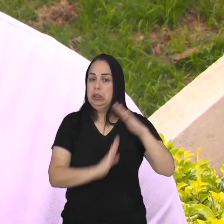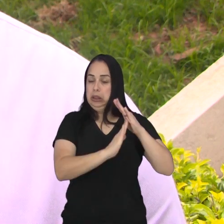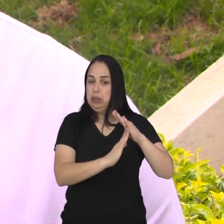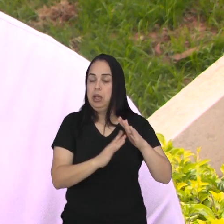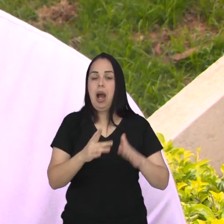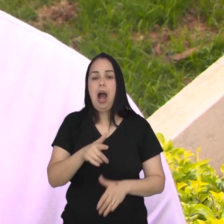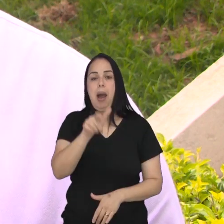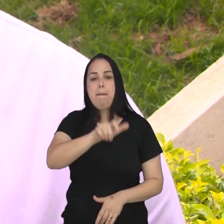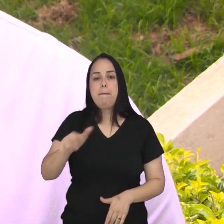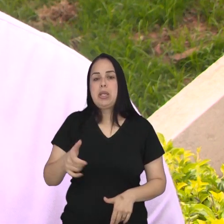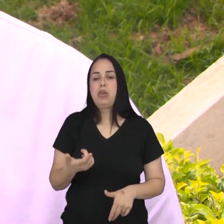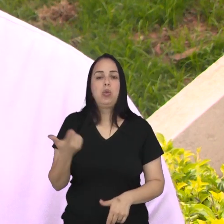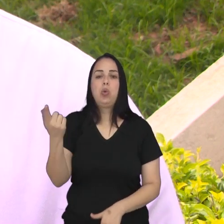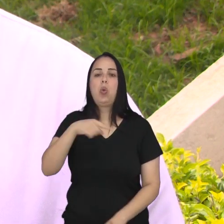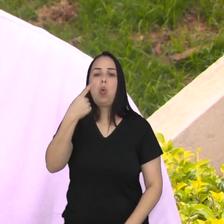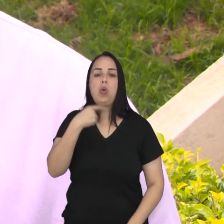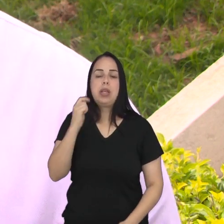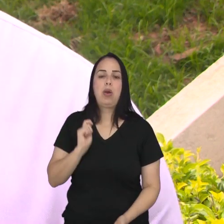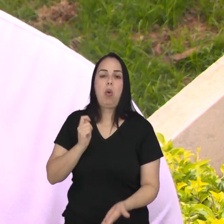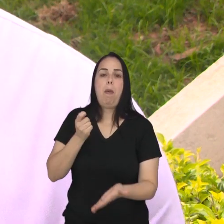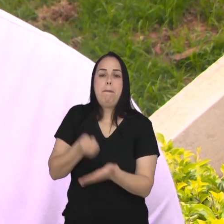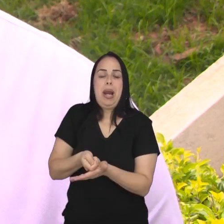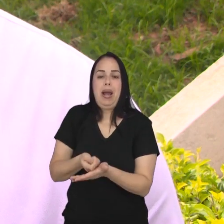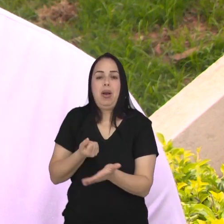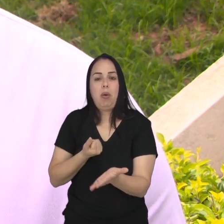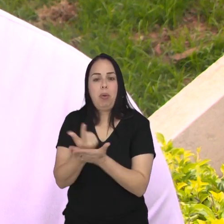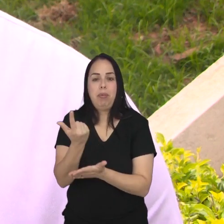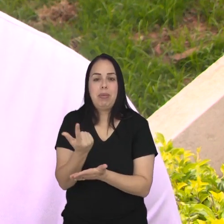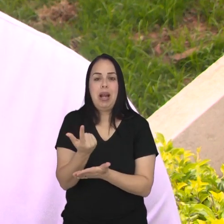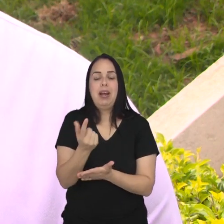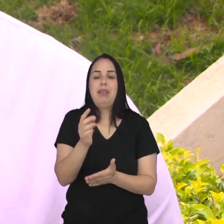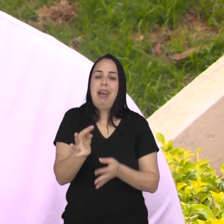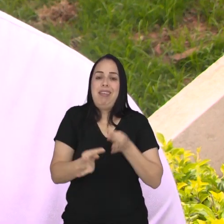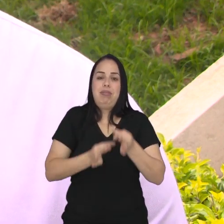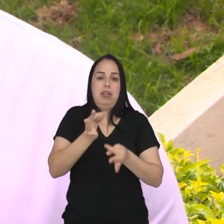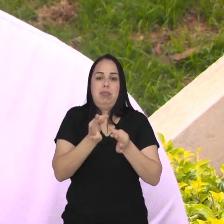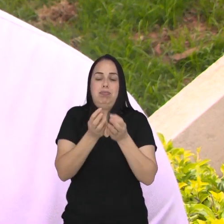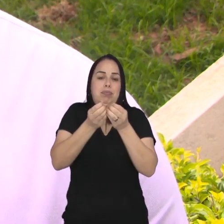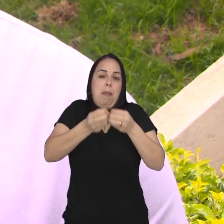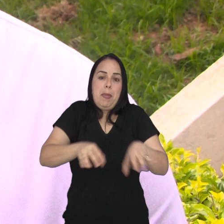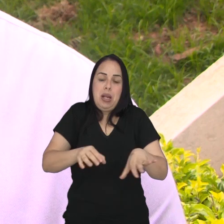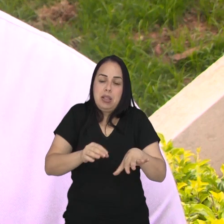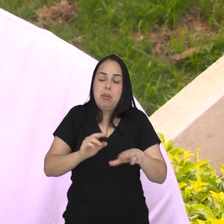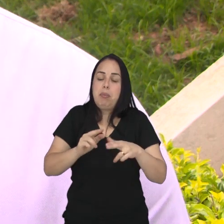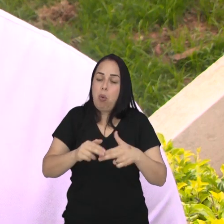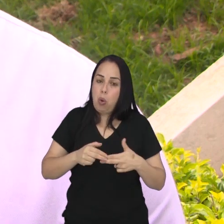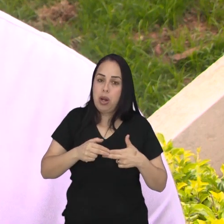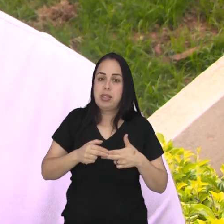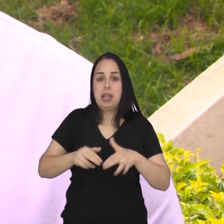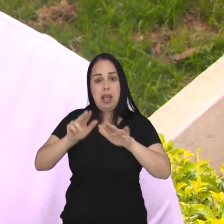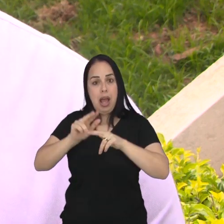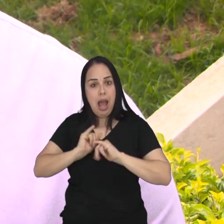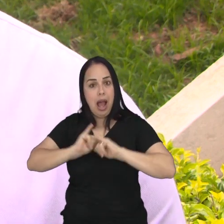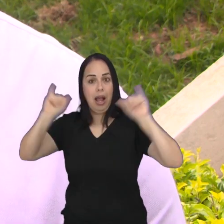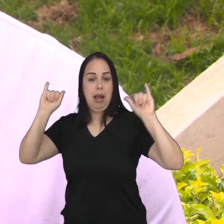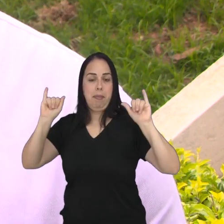determinado medicamento, o paciente não tem acesso e não faz o tratamento conforme o médico prescreveu. Nesse caso, esta campanha